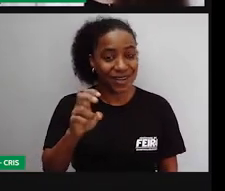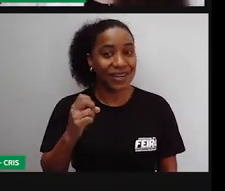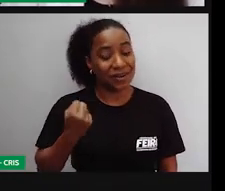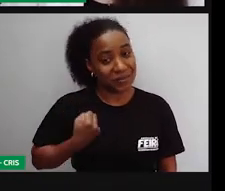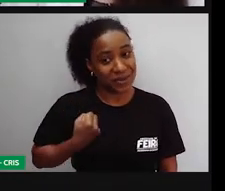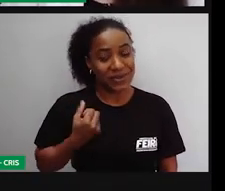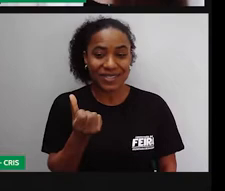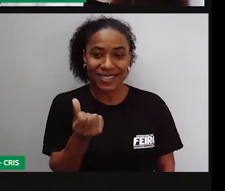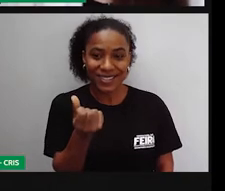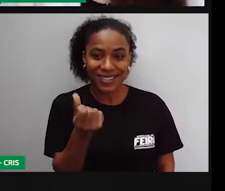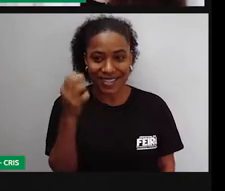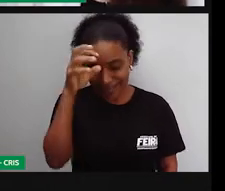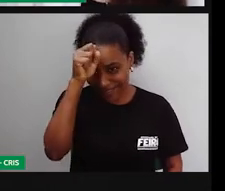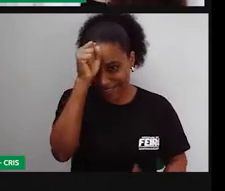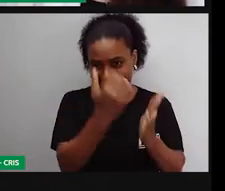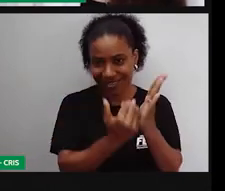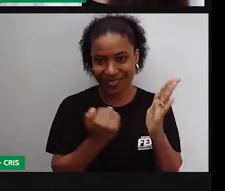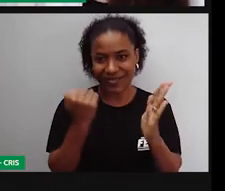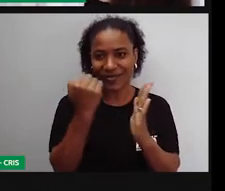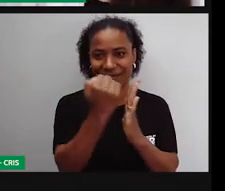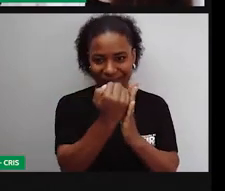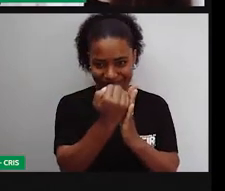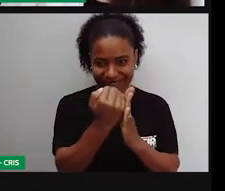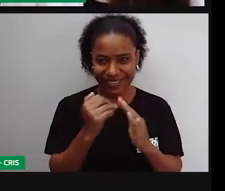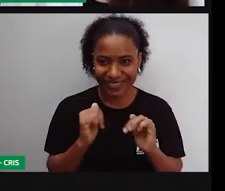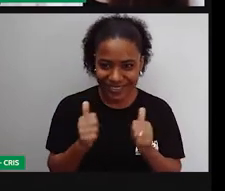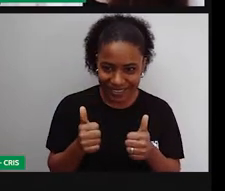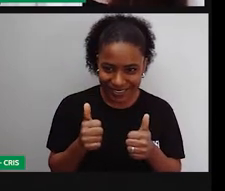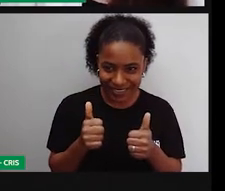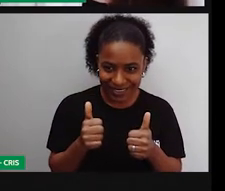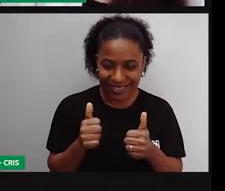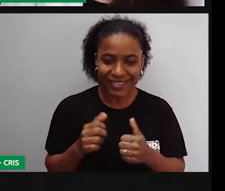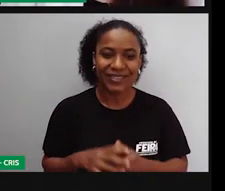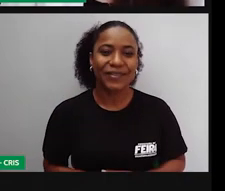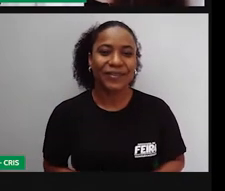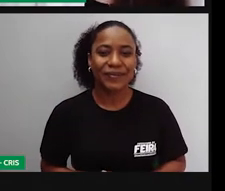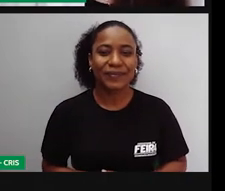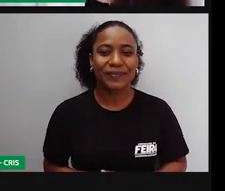desses processos que eu vou dar início hoje aqui para vocês, tá bom, gente?